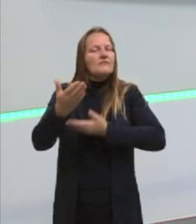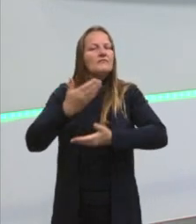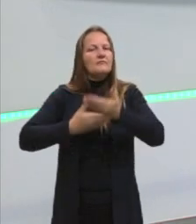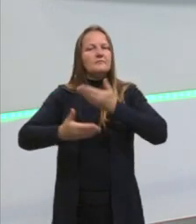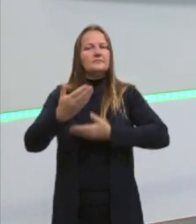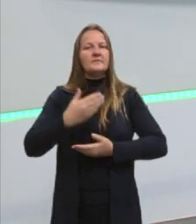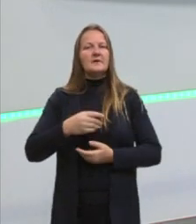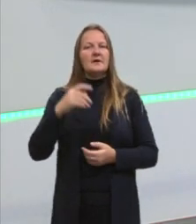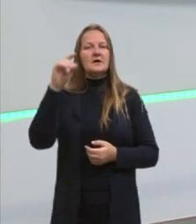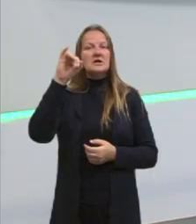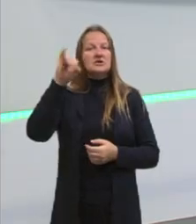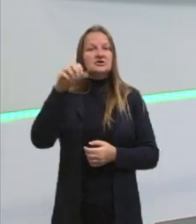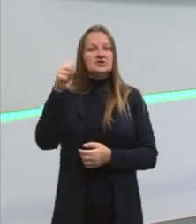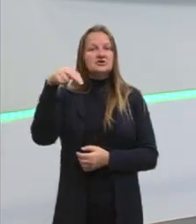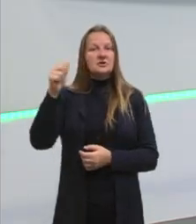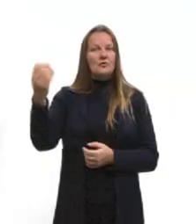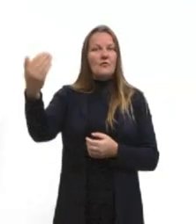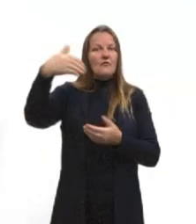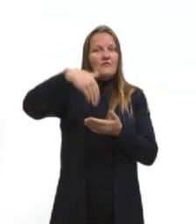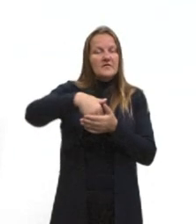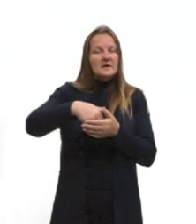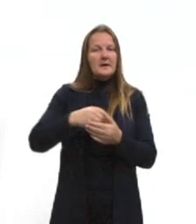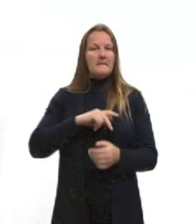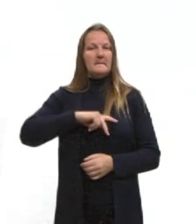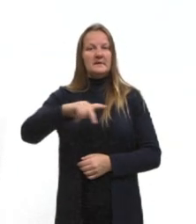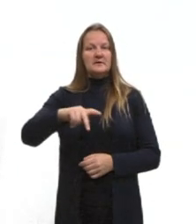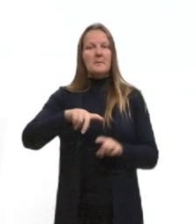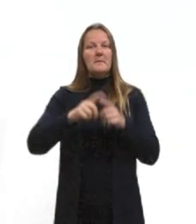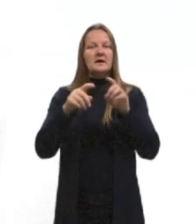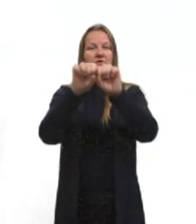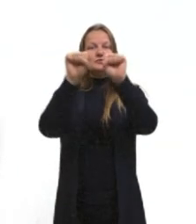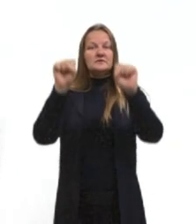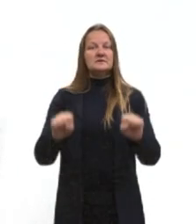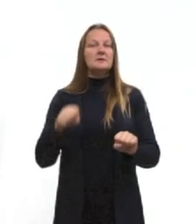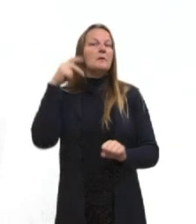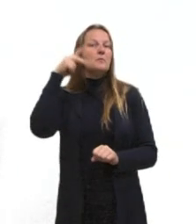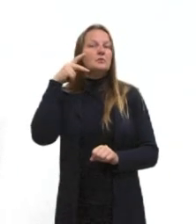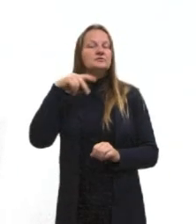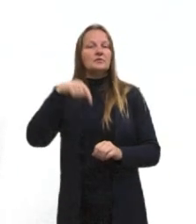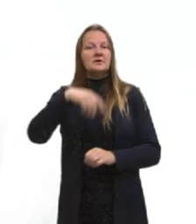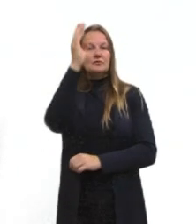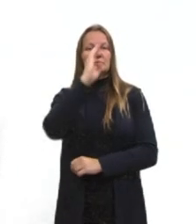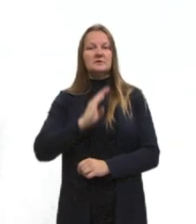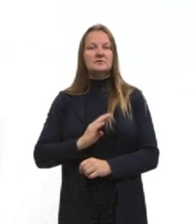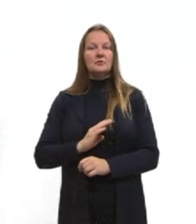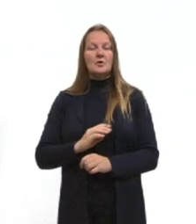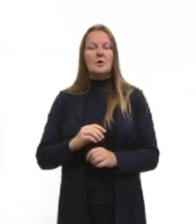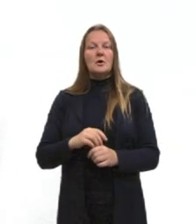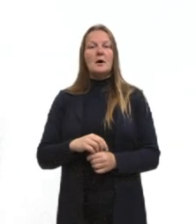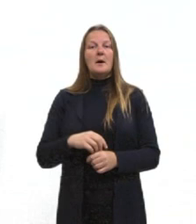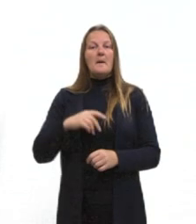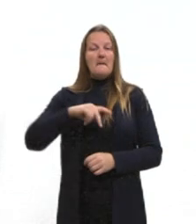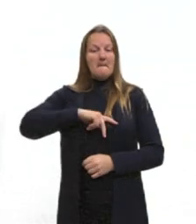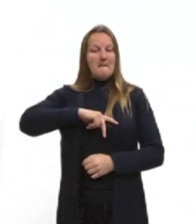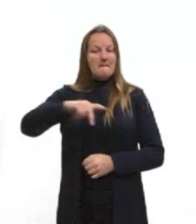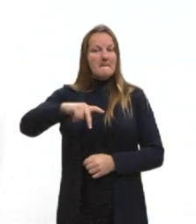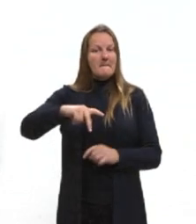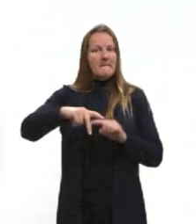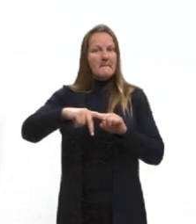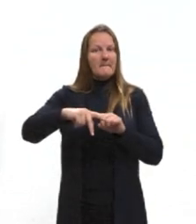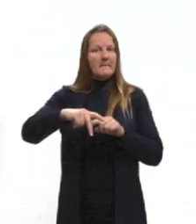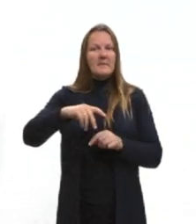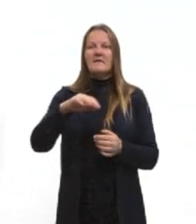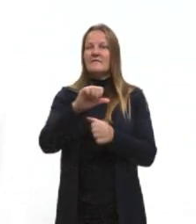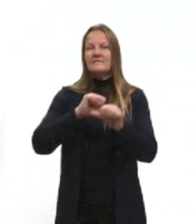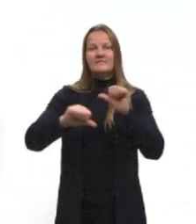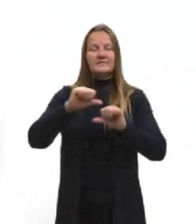virava Presidente mas iam mudar o sistema político do Brasil e ia deixar de ser um presidencialismo e